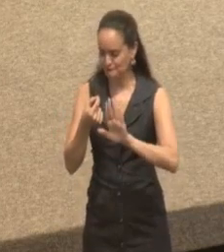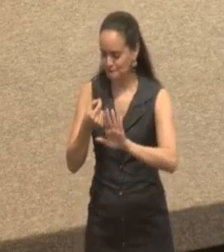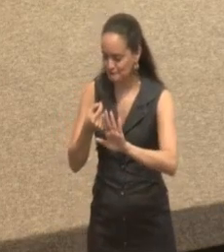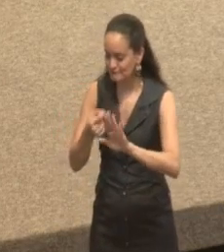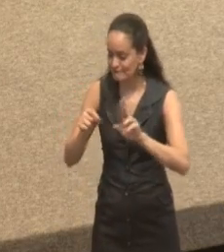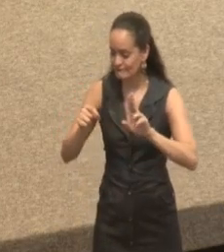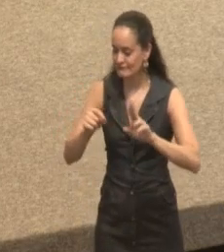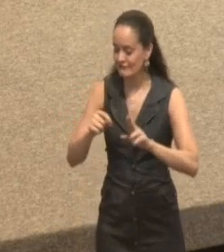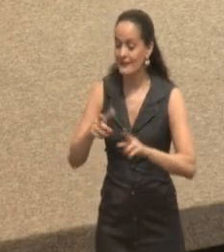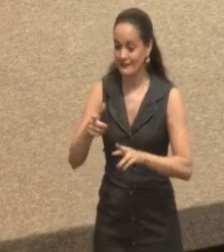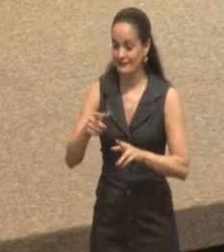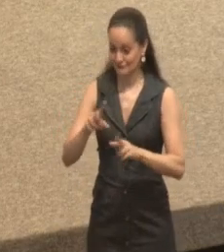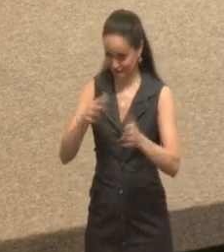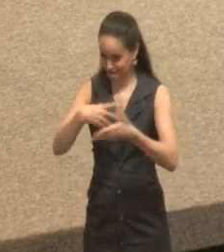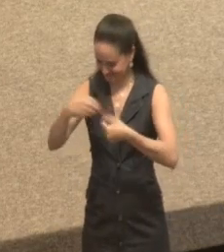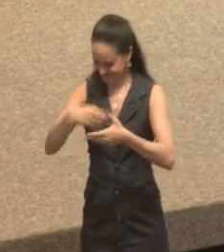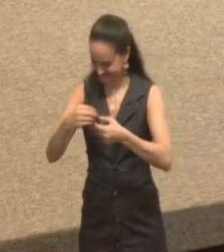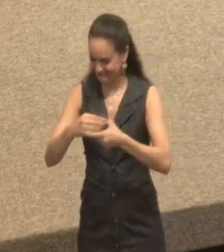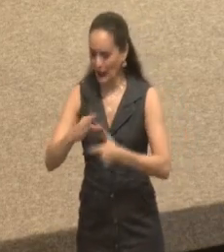viver,